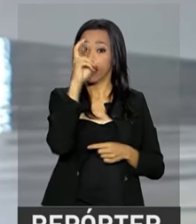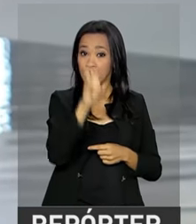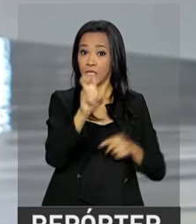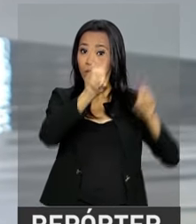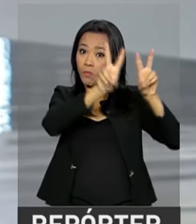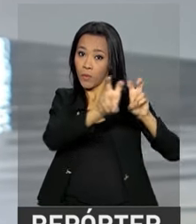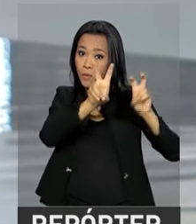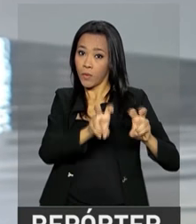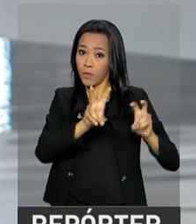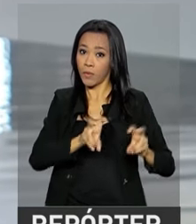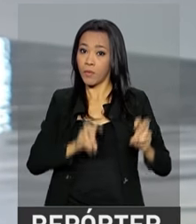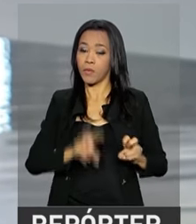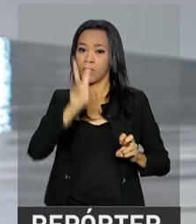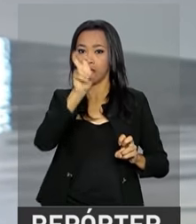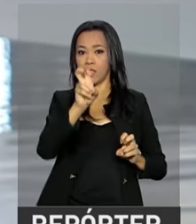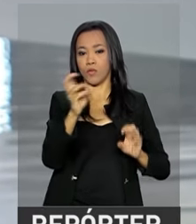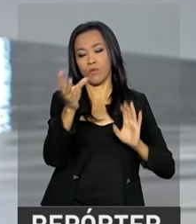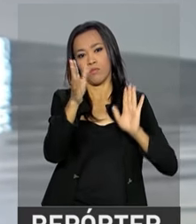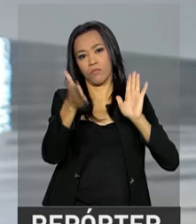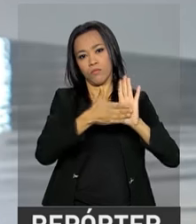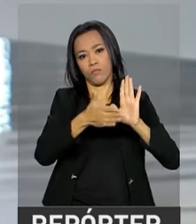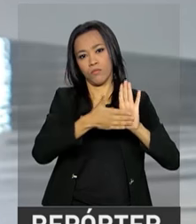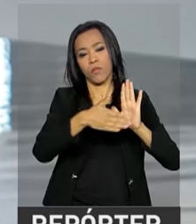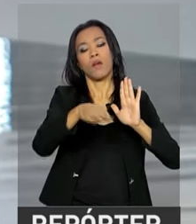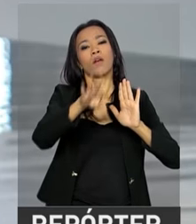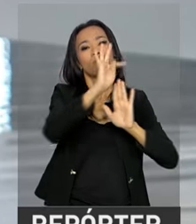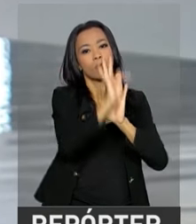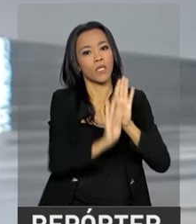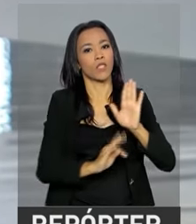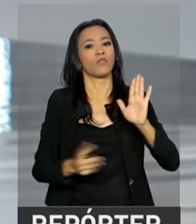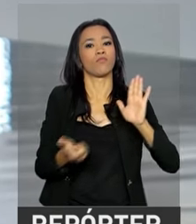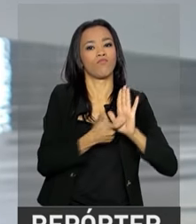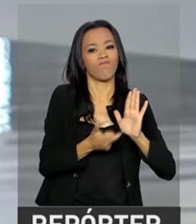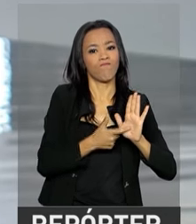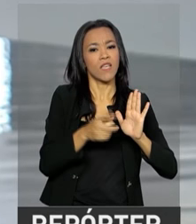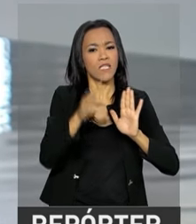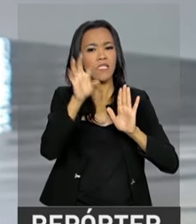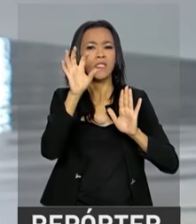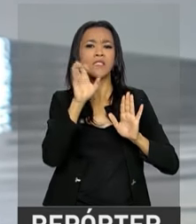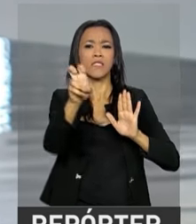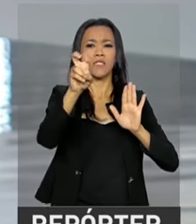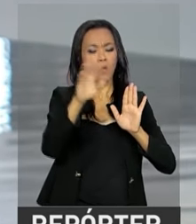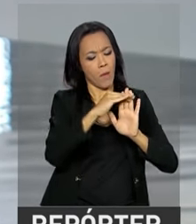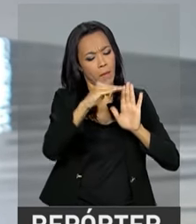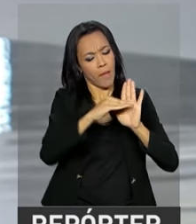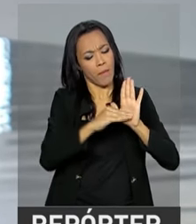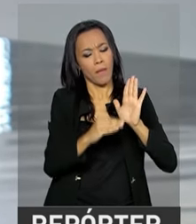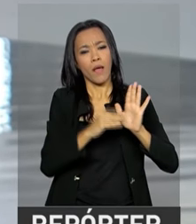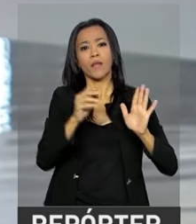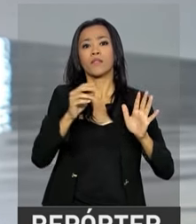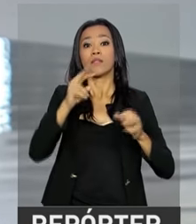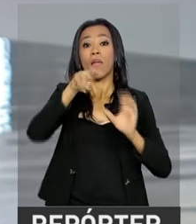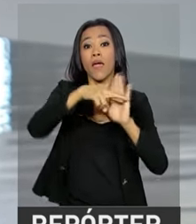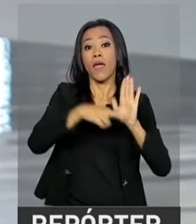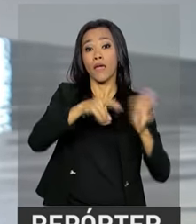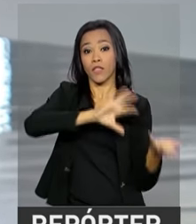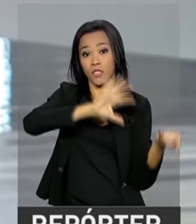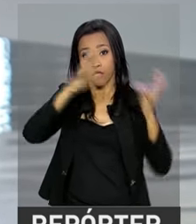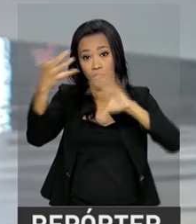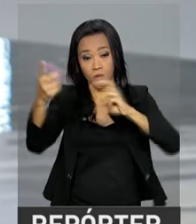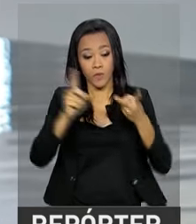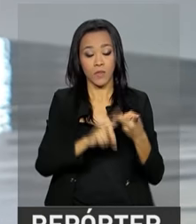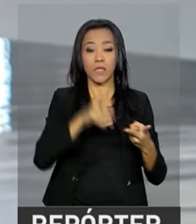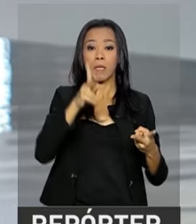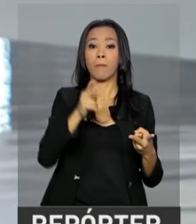dessa pec enviada pelo executivo ao congresso nacional e cinco pontos são as regras de transição a questão das pensões